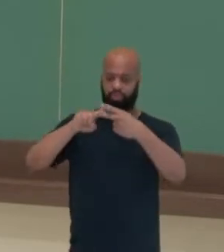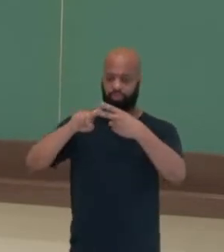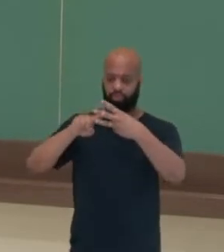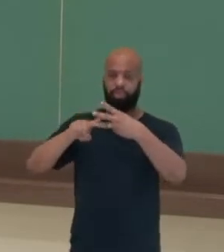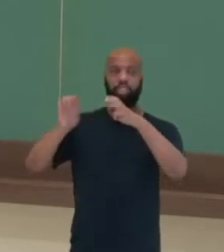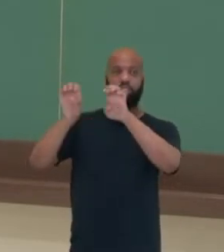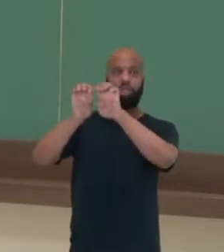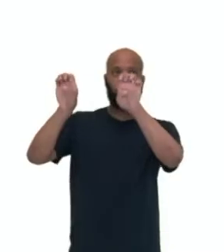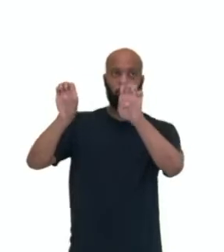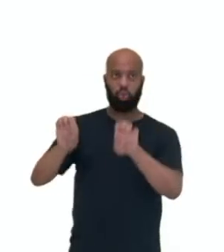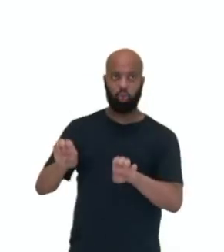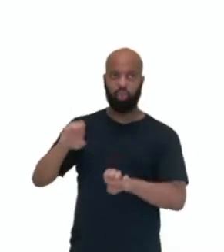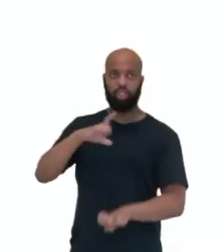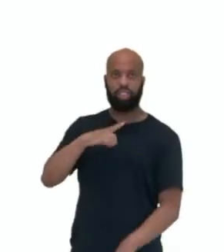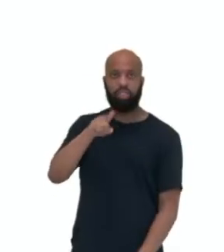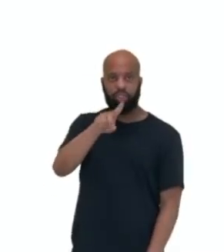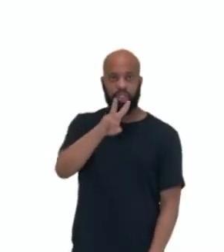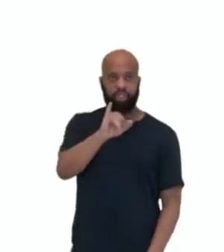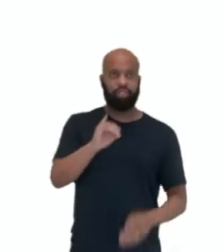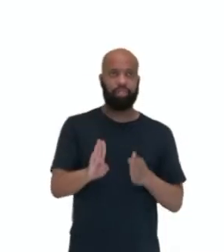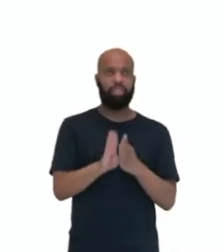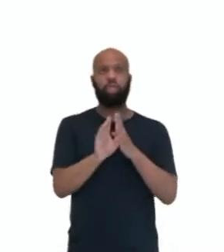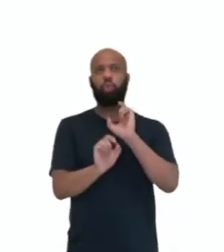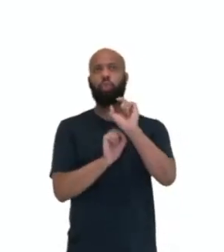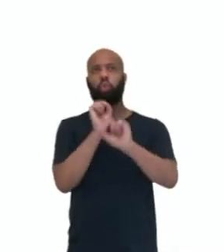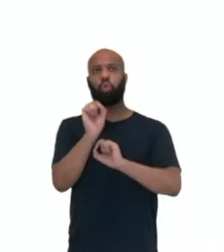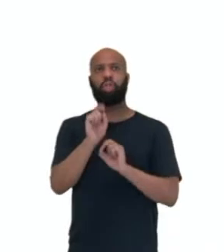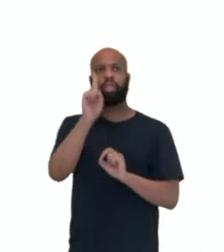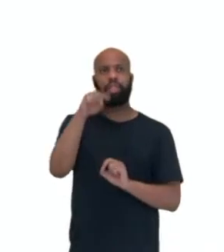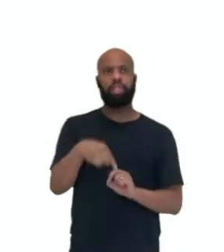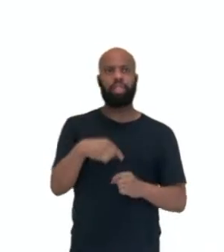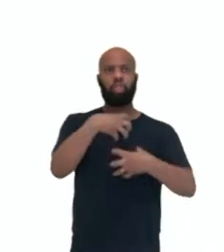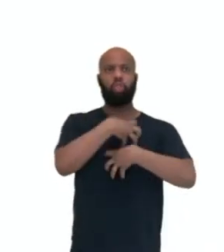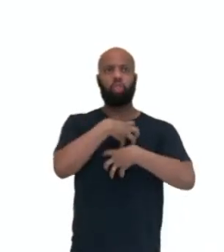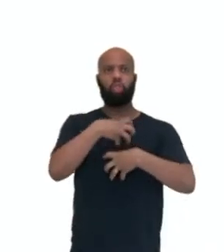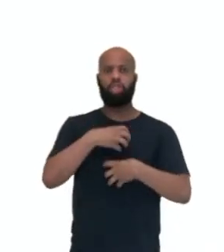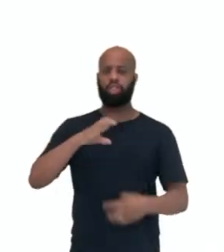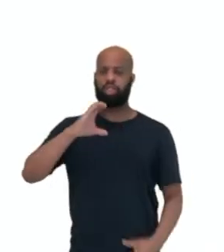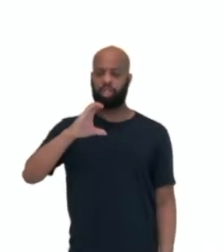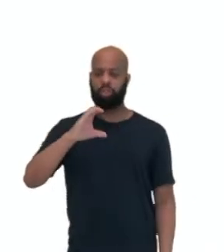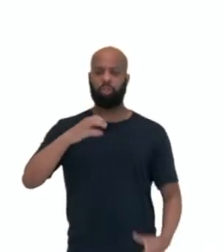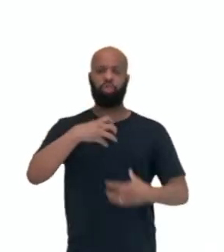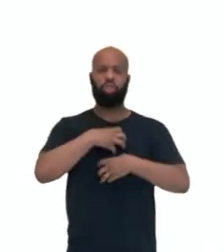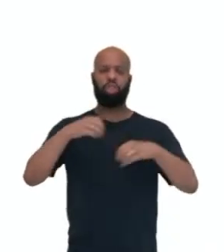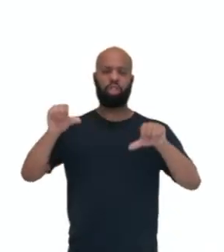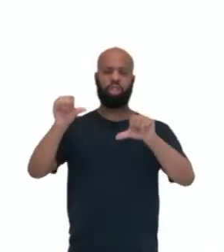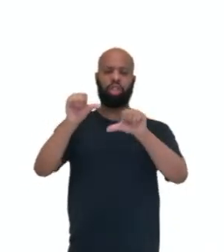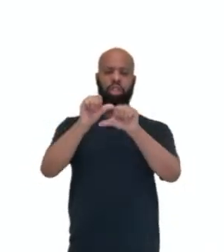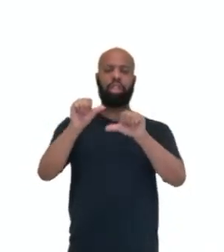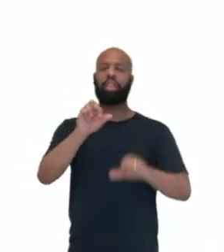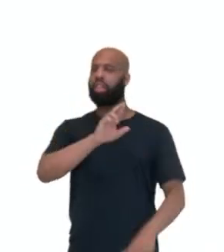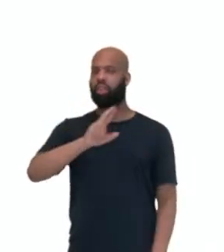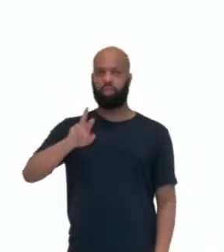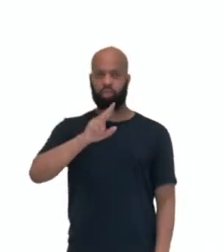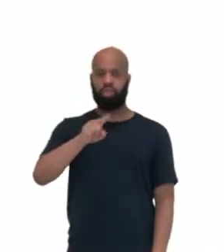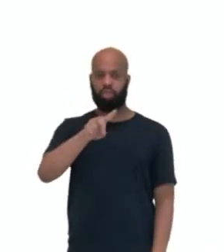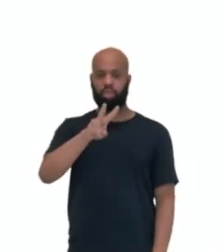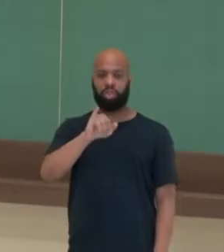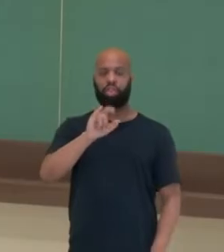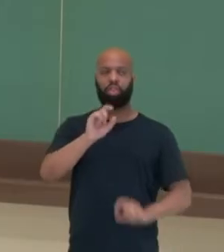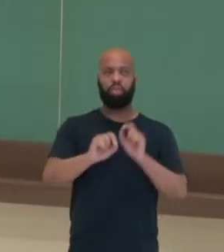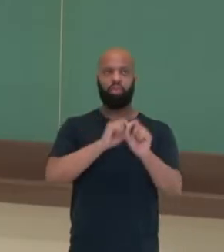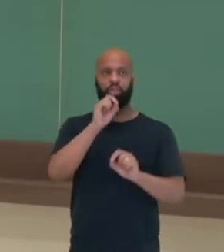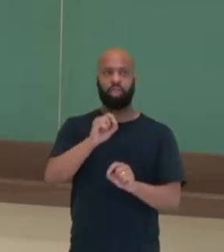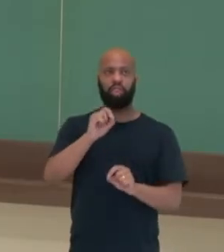aqui, ó. Você vai determinar quais compostos apresentam um carbono assimétrico e aí assinalar este carbono